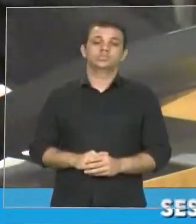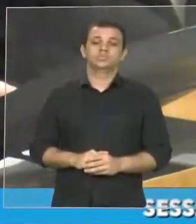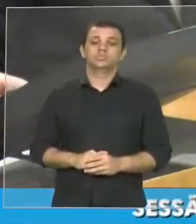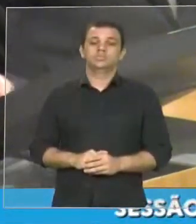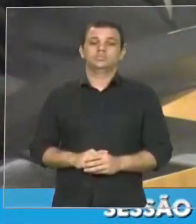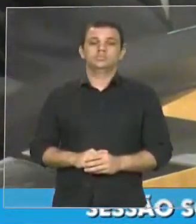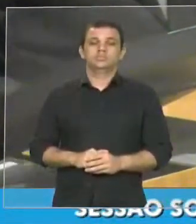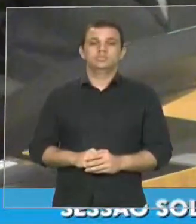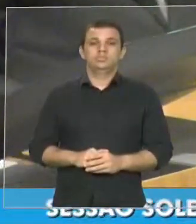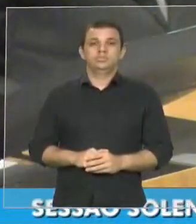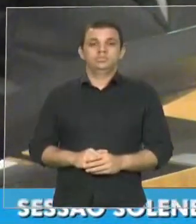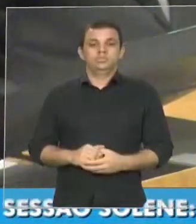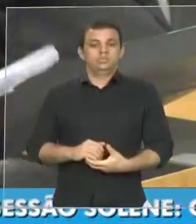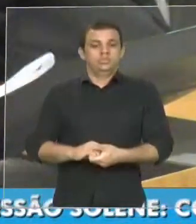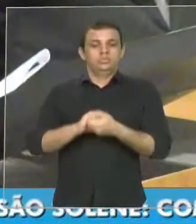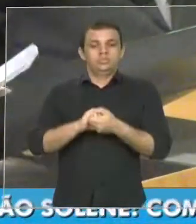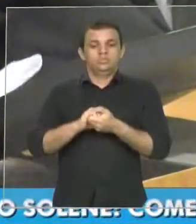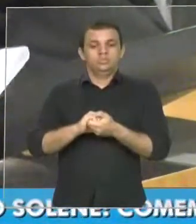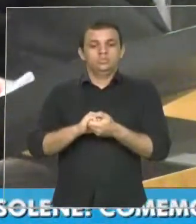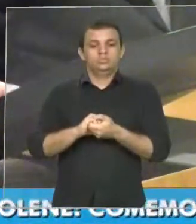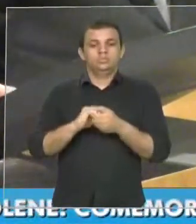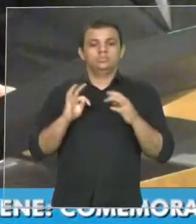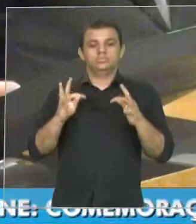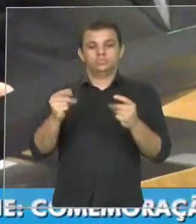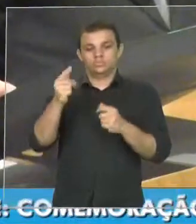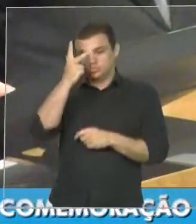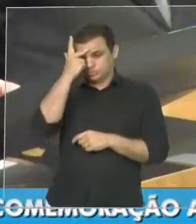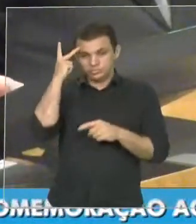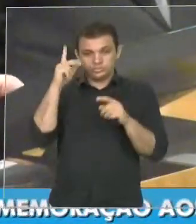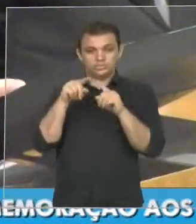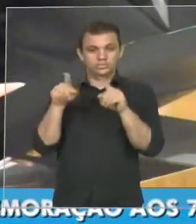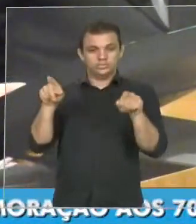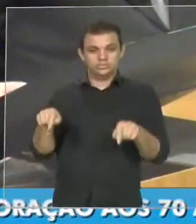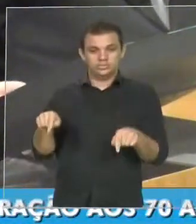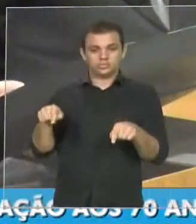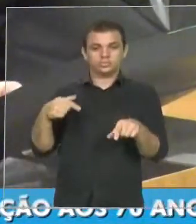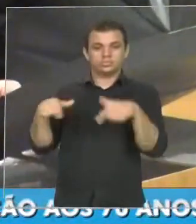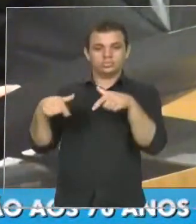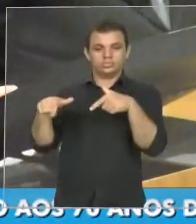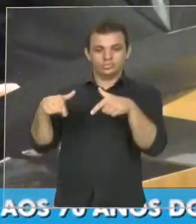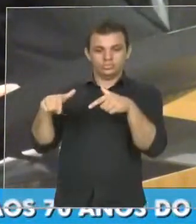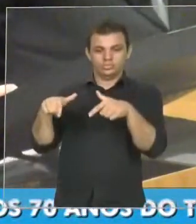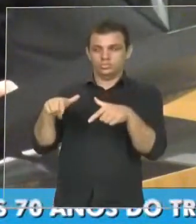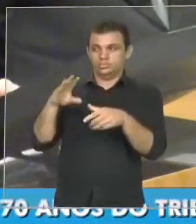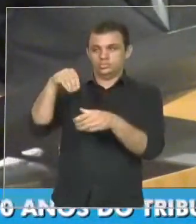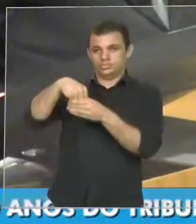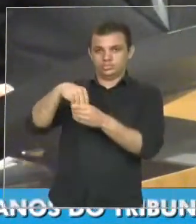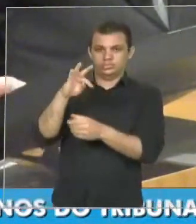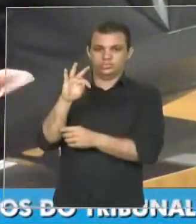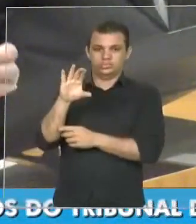o cumprimento a todos os servidores e servidoras do Tribunal de Contas do Estado do Maranhão.